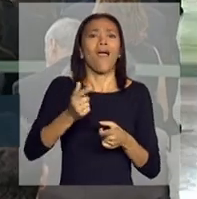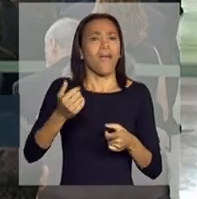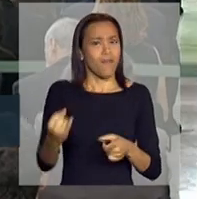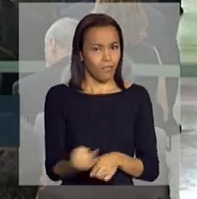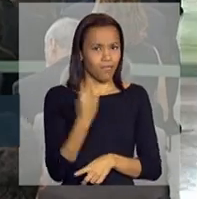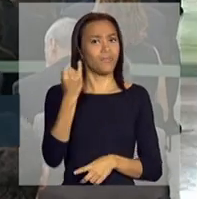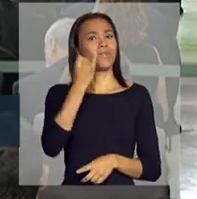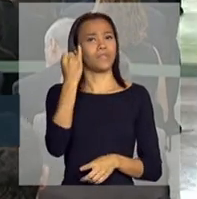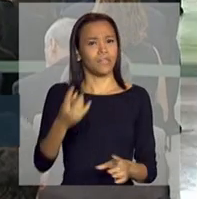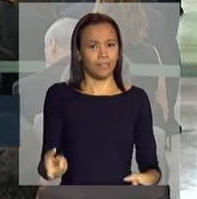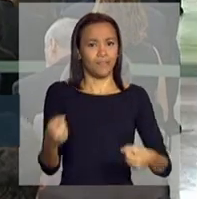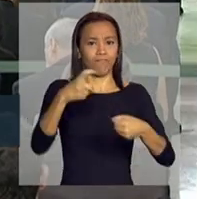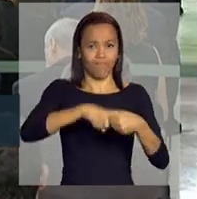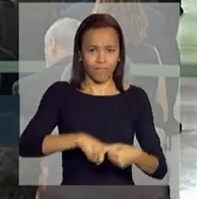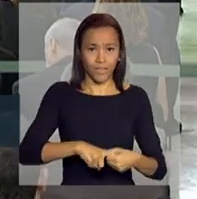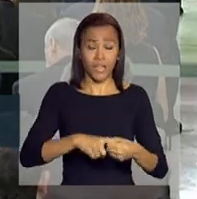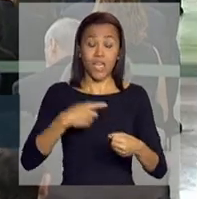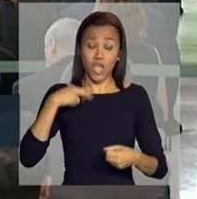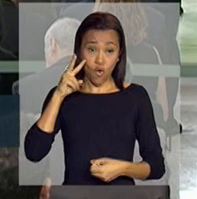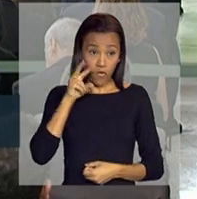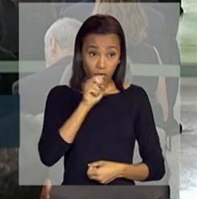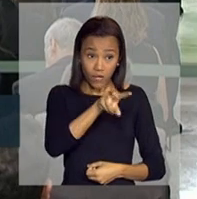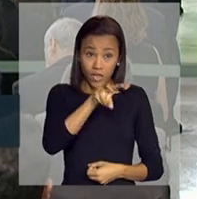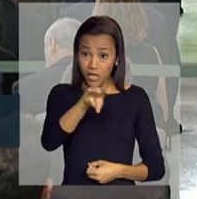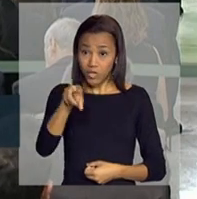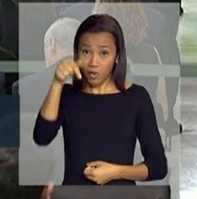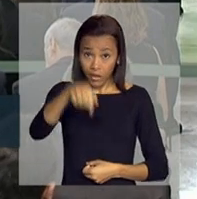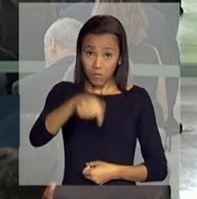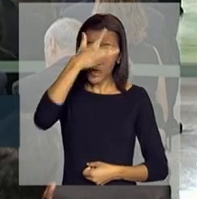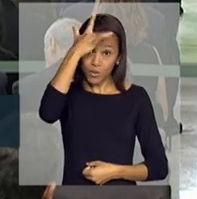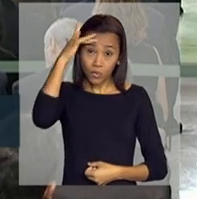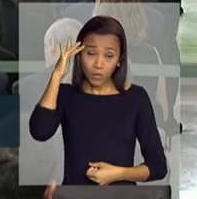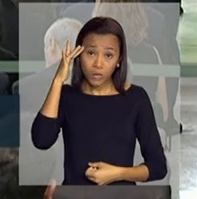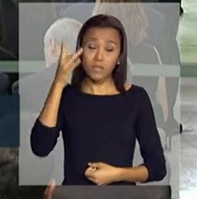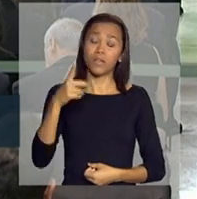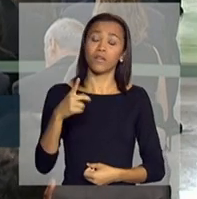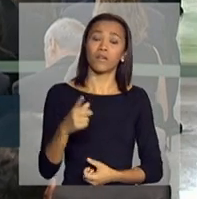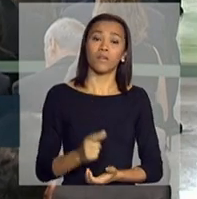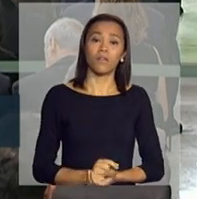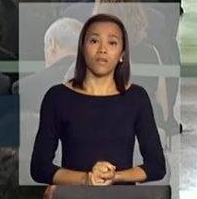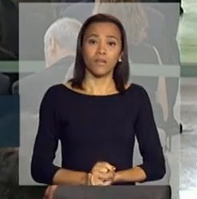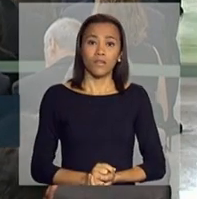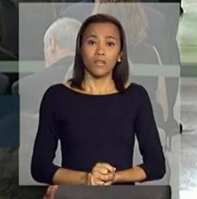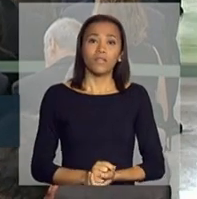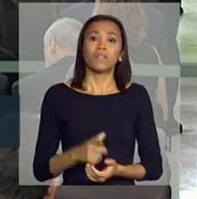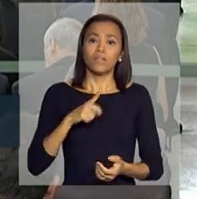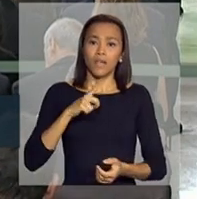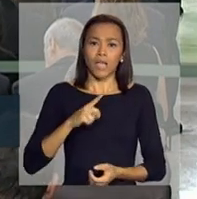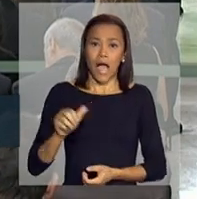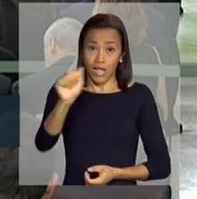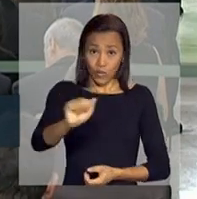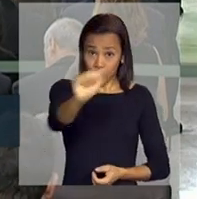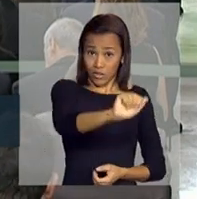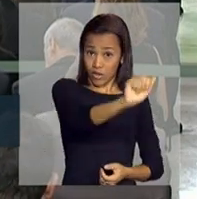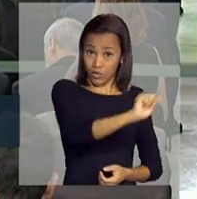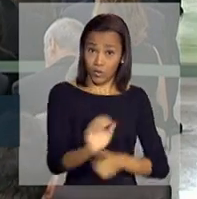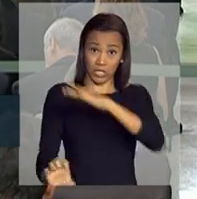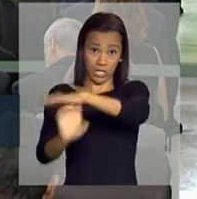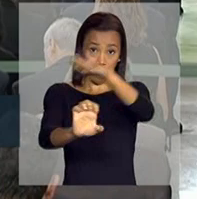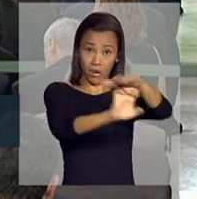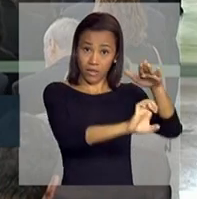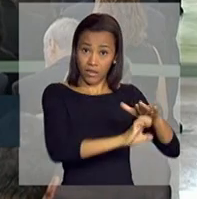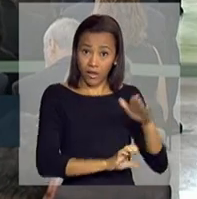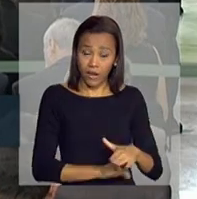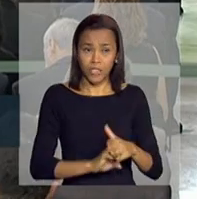aqui também pessoas ligadas às associações empresariais de